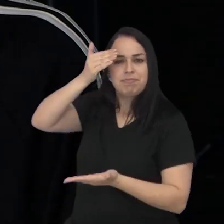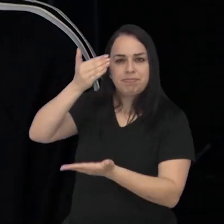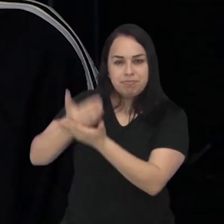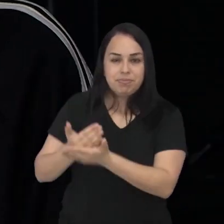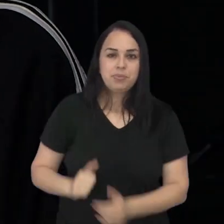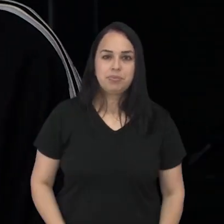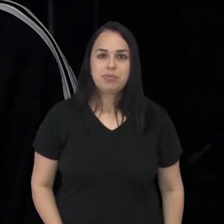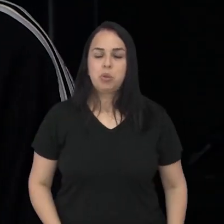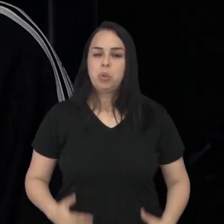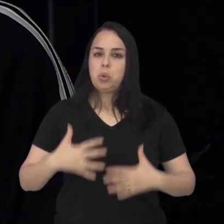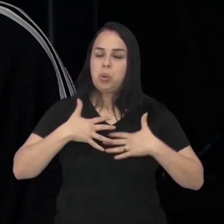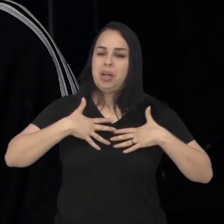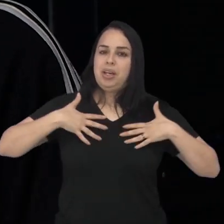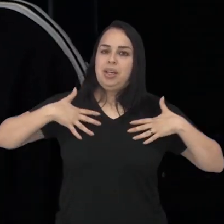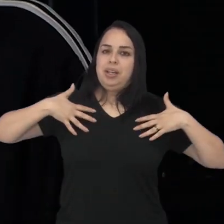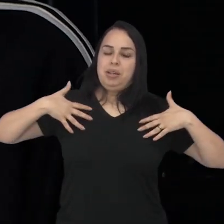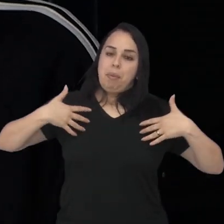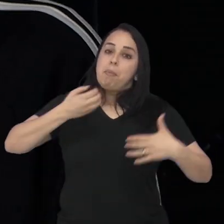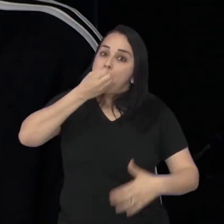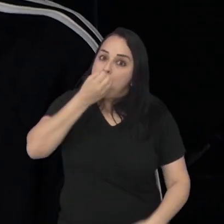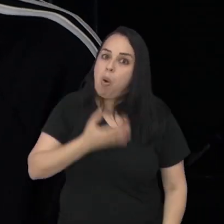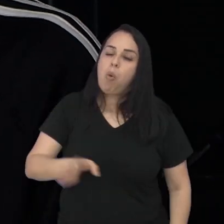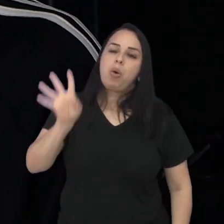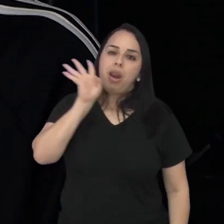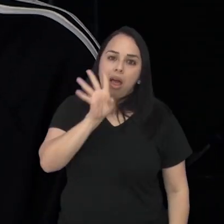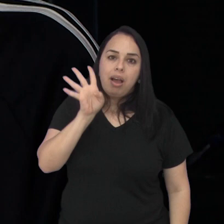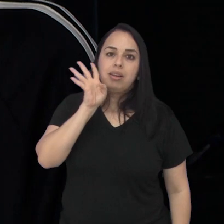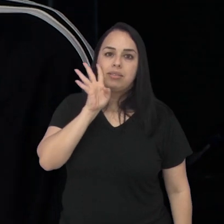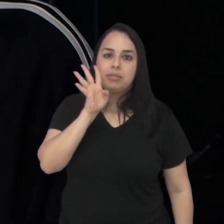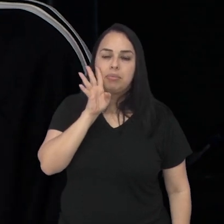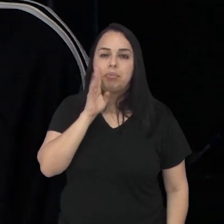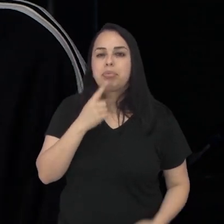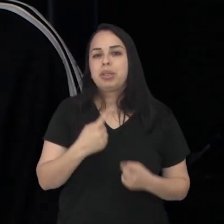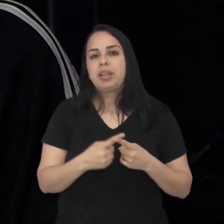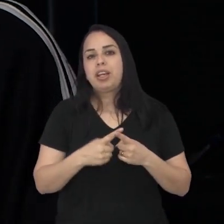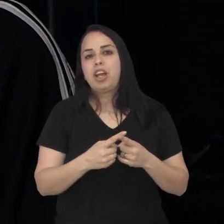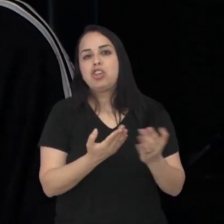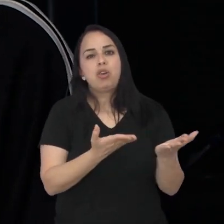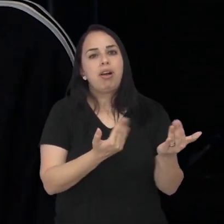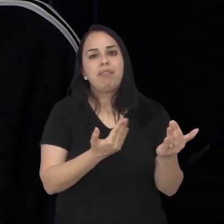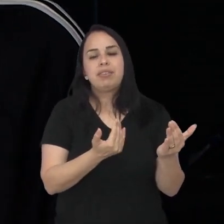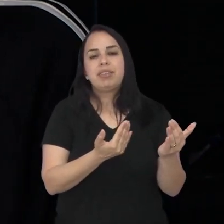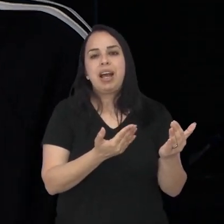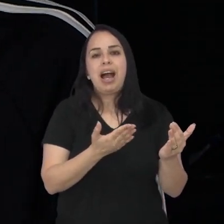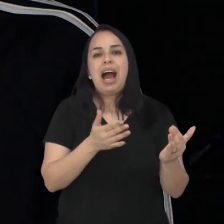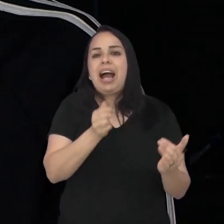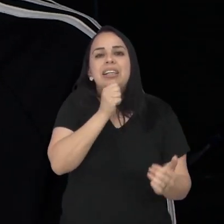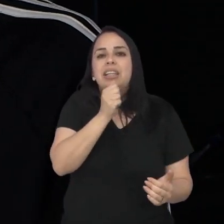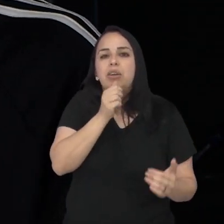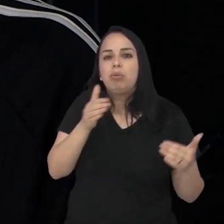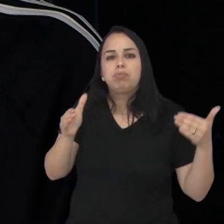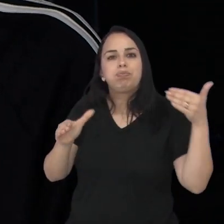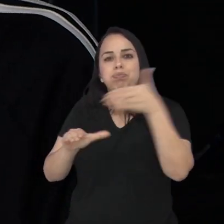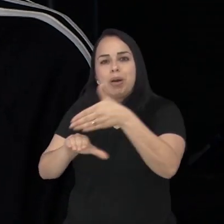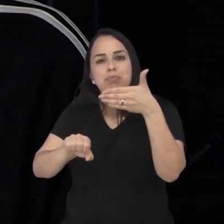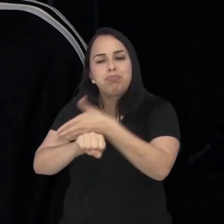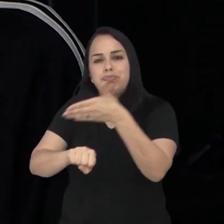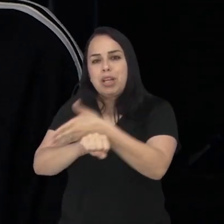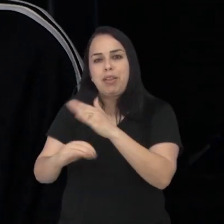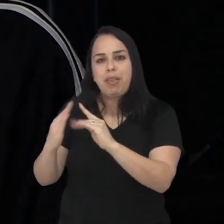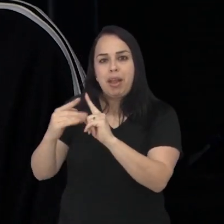Acho muito gratificante, acho muito bom, muito legal, né? Porque muitos jovens não são da igreja e eu acho muito bom estar